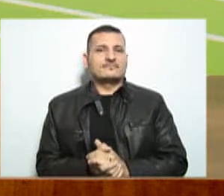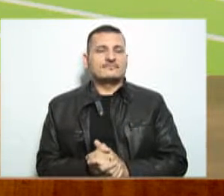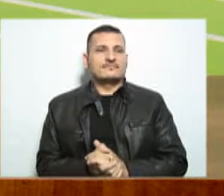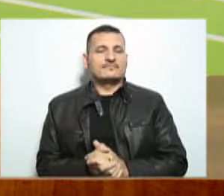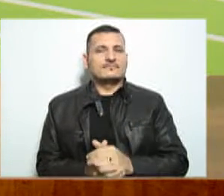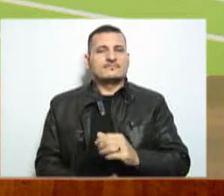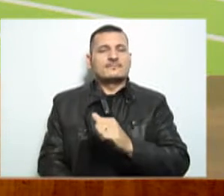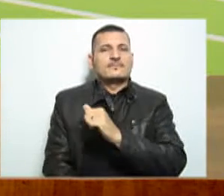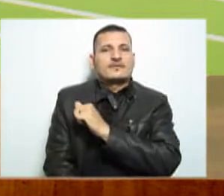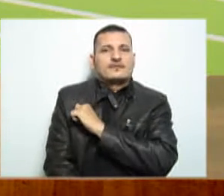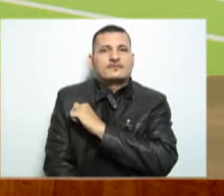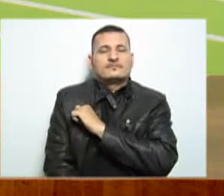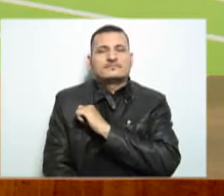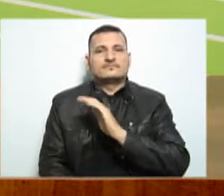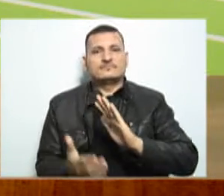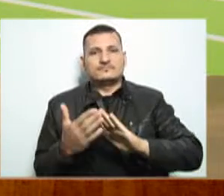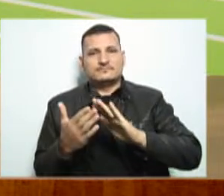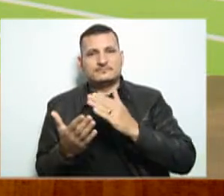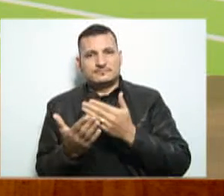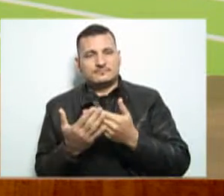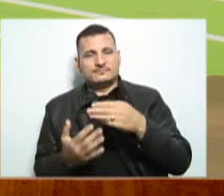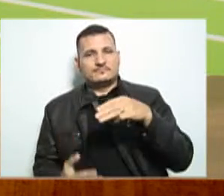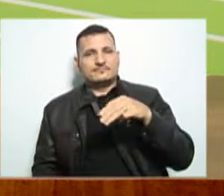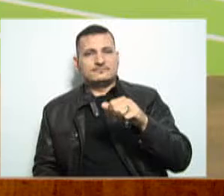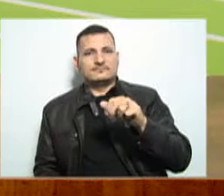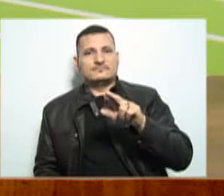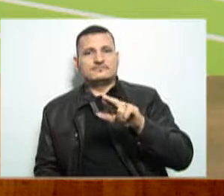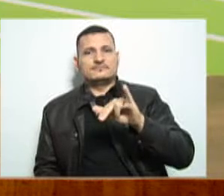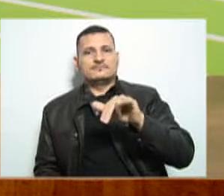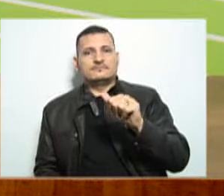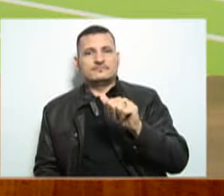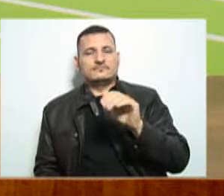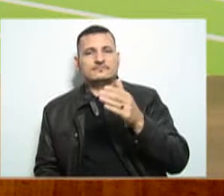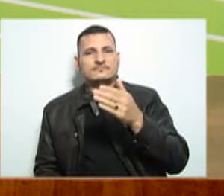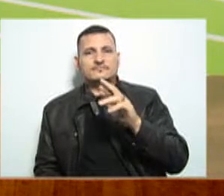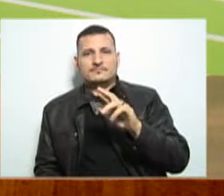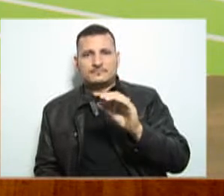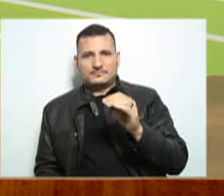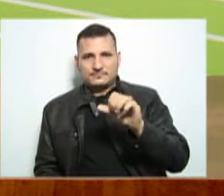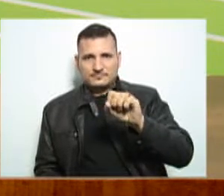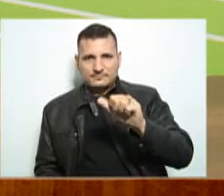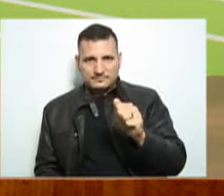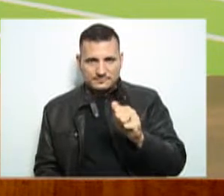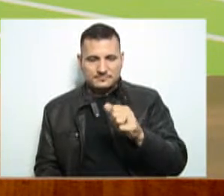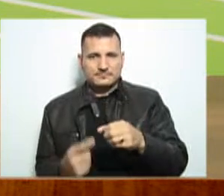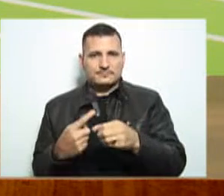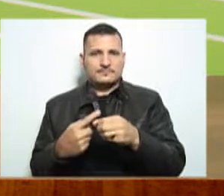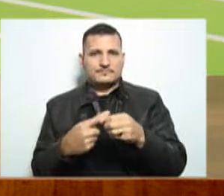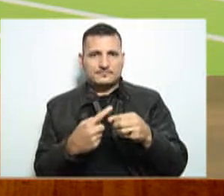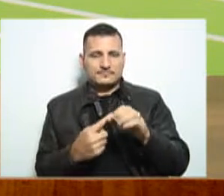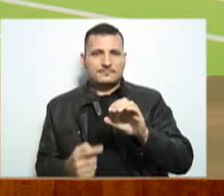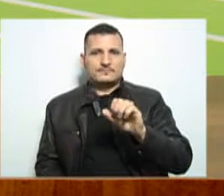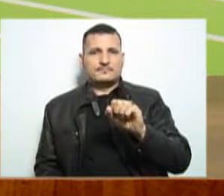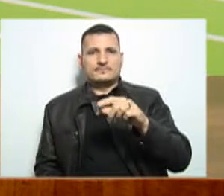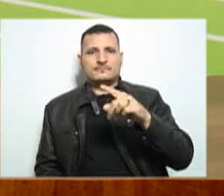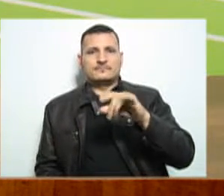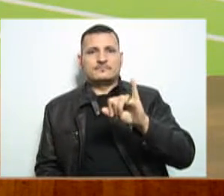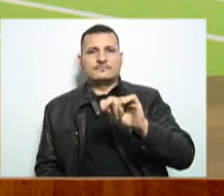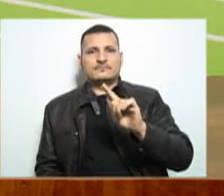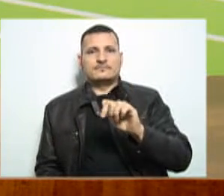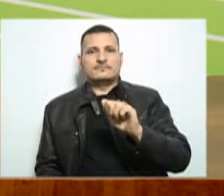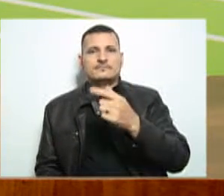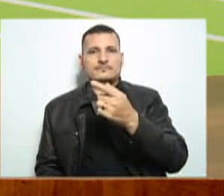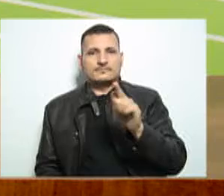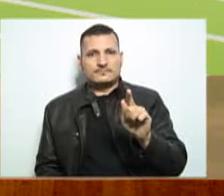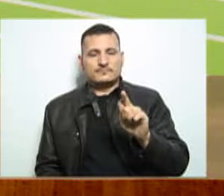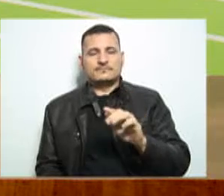aos alunos da escola Maria Rosa de Oliveira, de Espigão do Oeste, aos